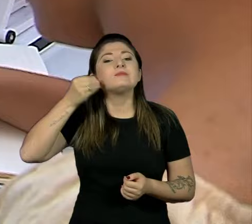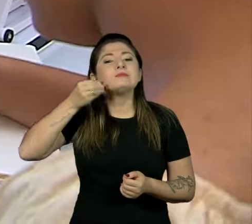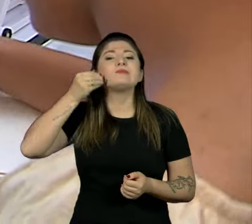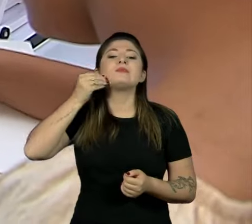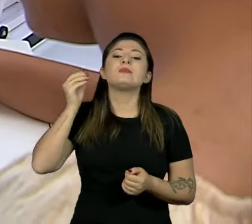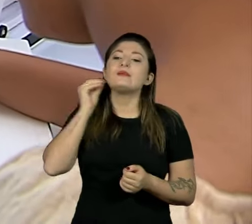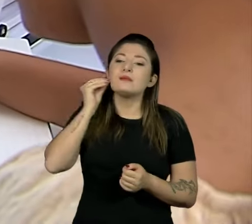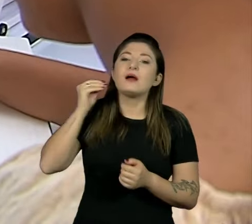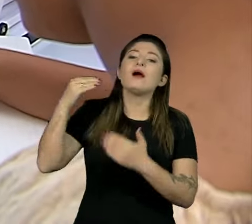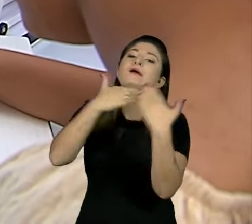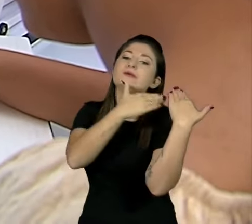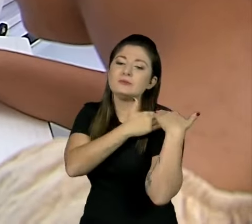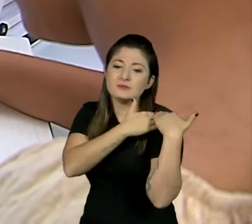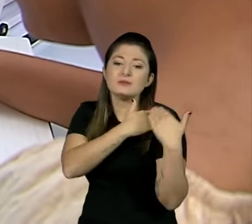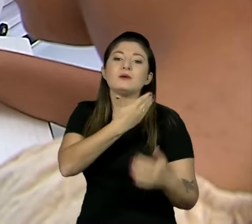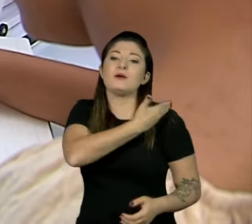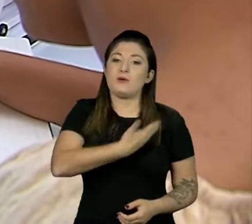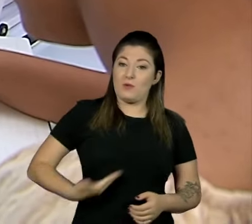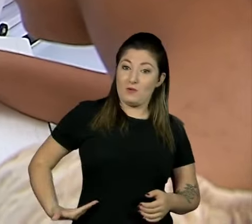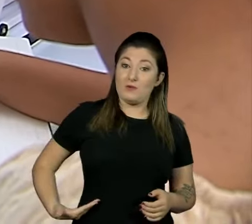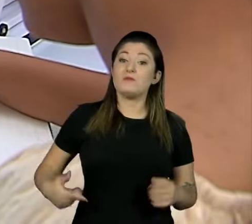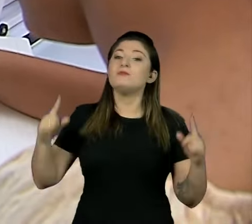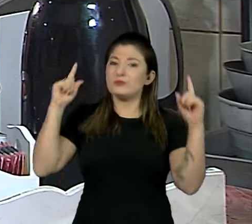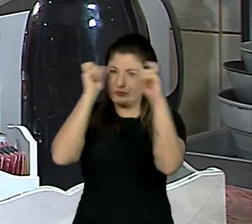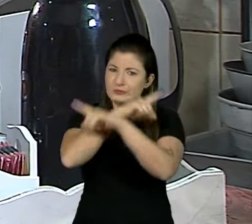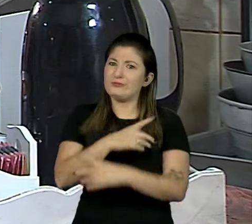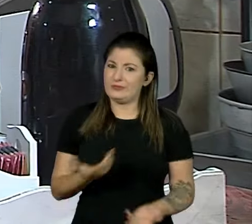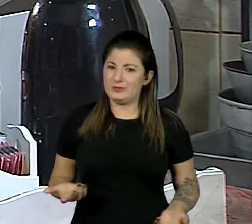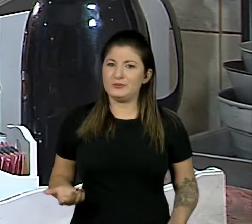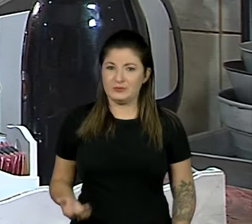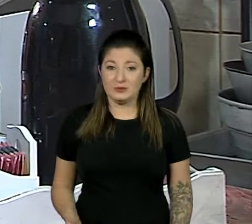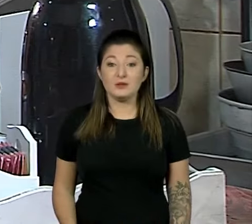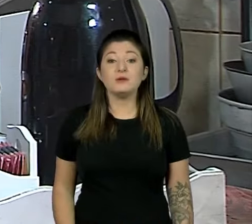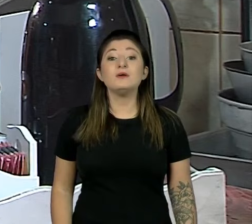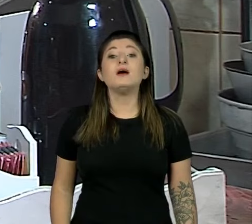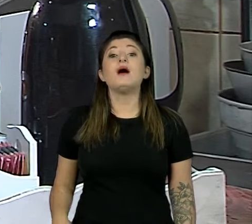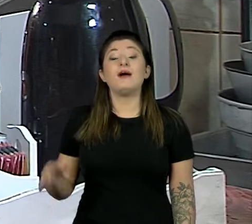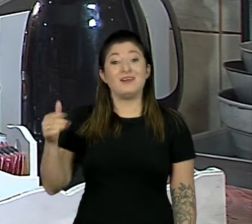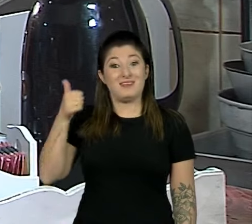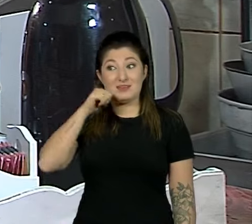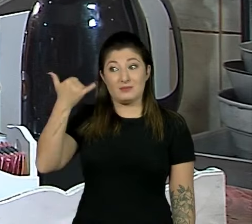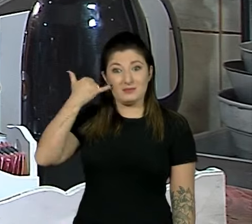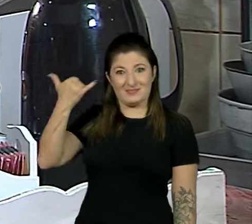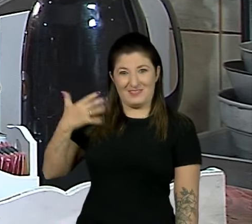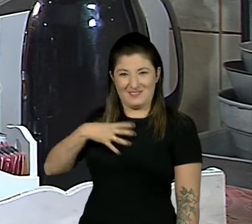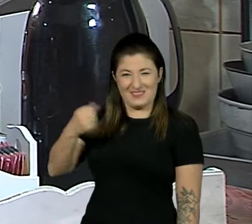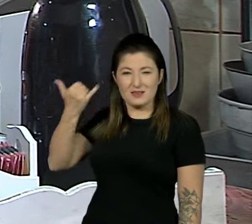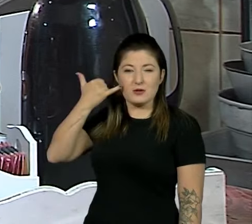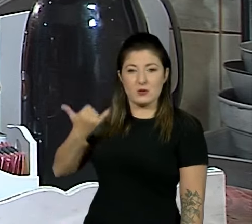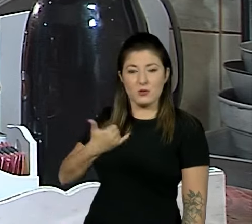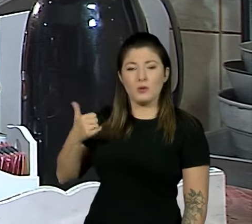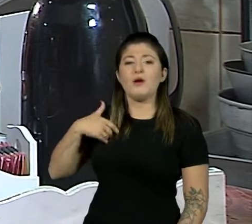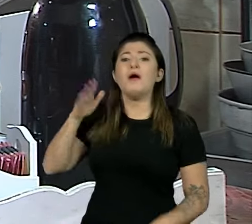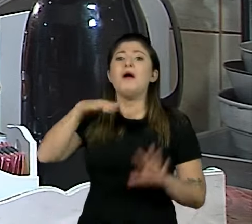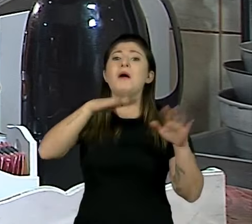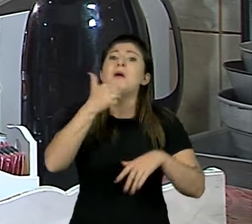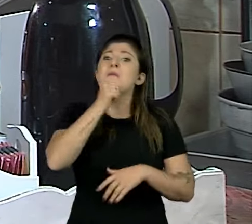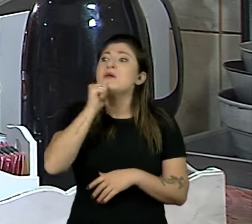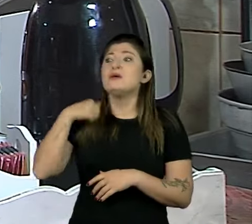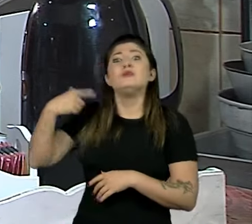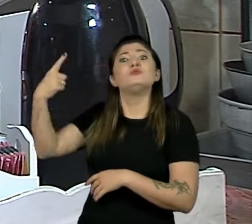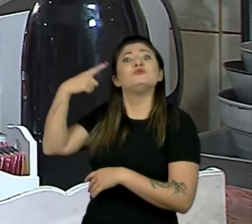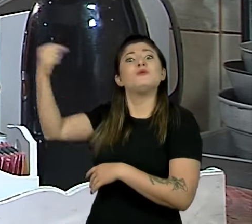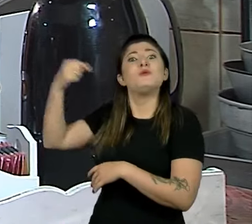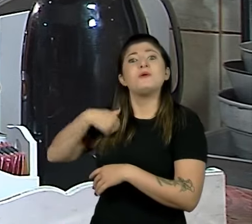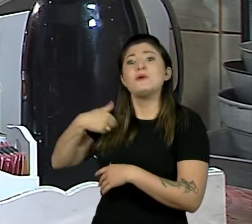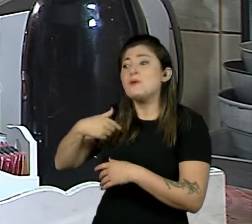responsabilidades e também as dificuldades da vida pública. Ela me ligou, né, falando, mãe, eu tô sendo a mini prefeita. Aí, assim,